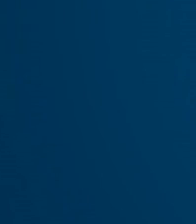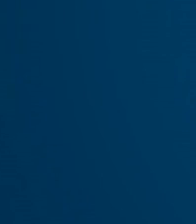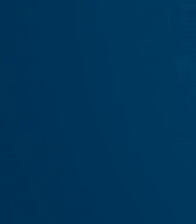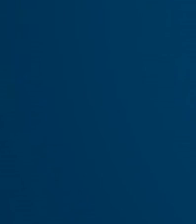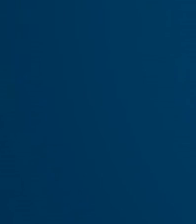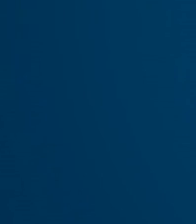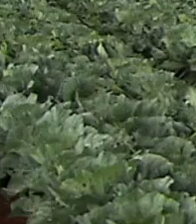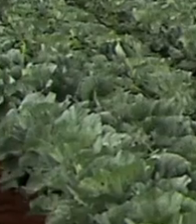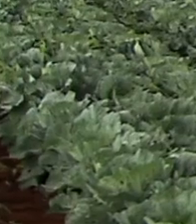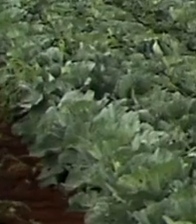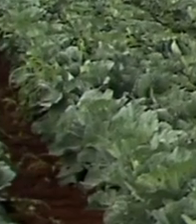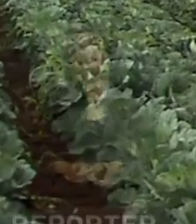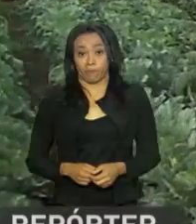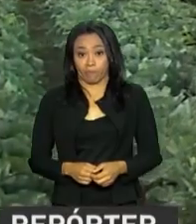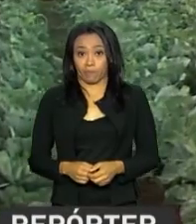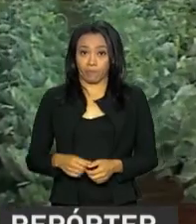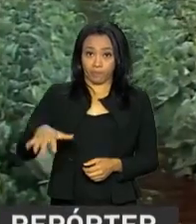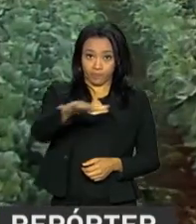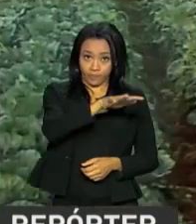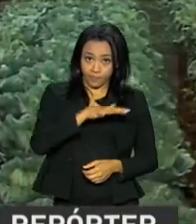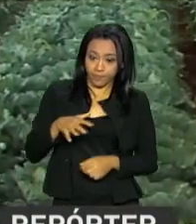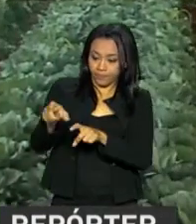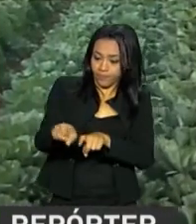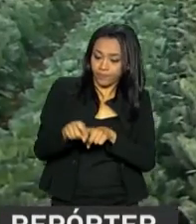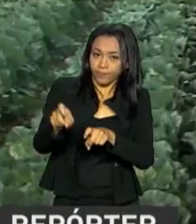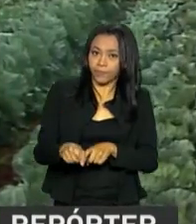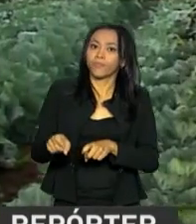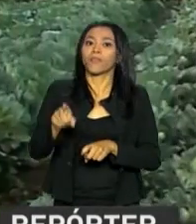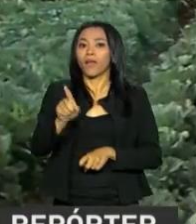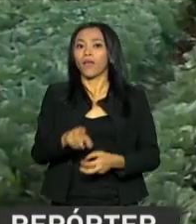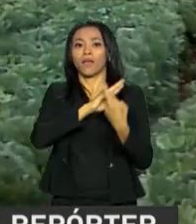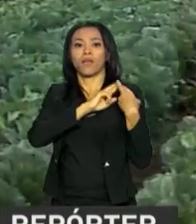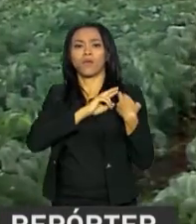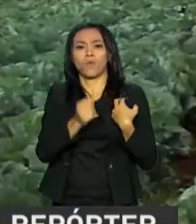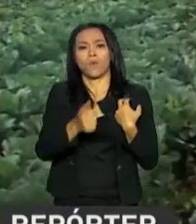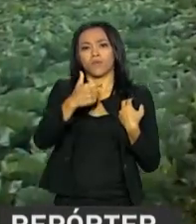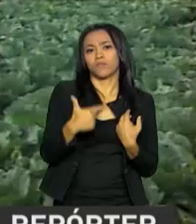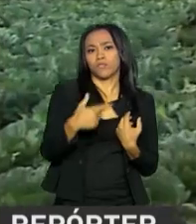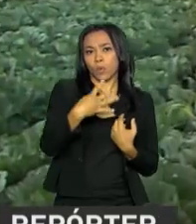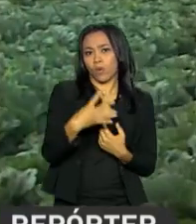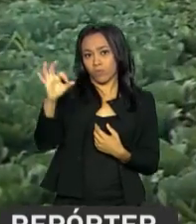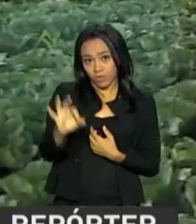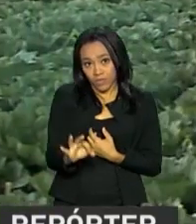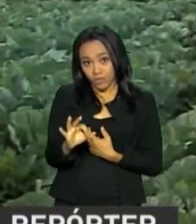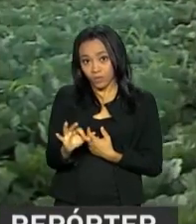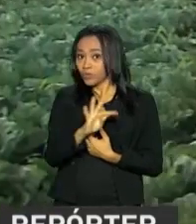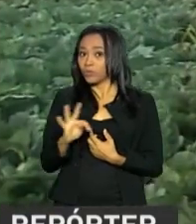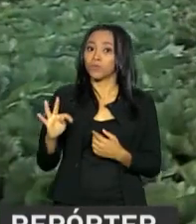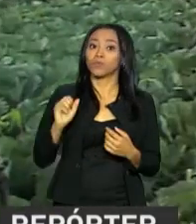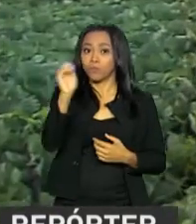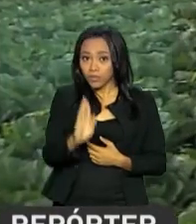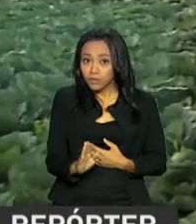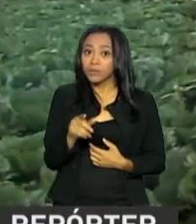a agropecuária é responsável por quase 24 por cento de toda a riqueza brasileira e uma